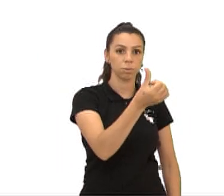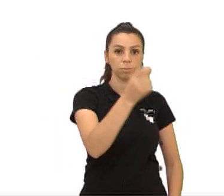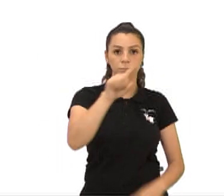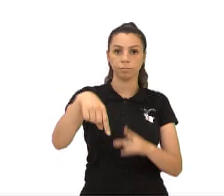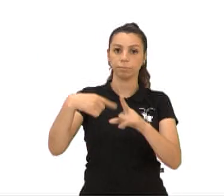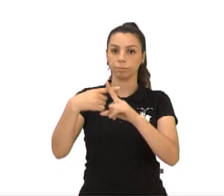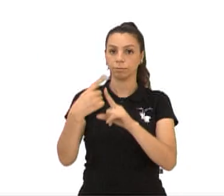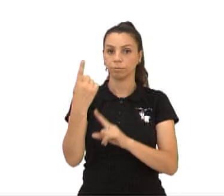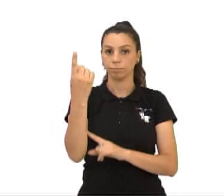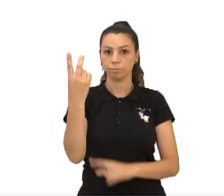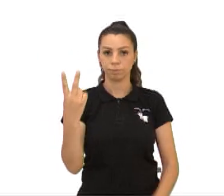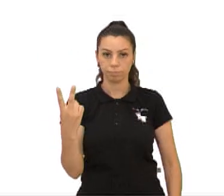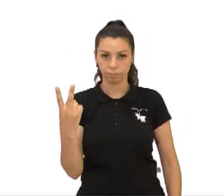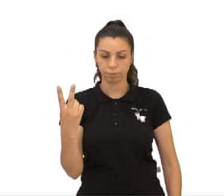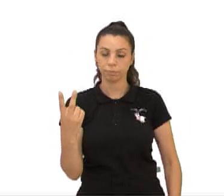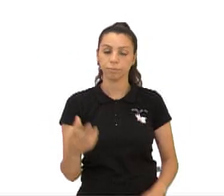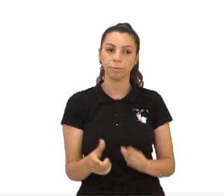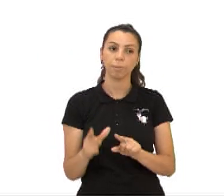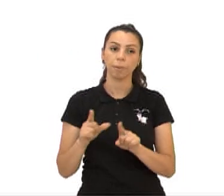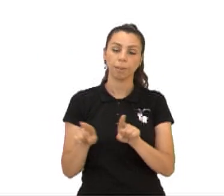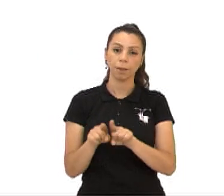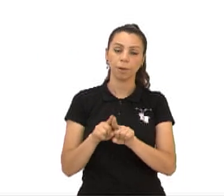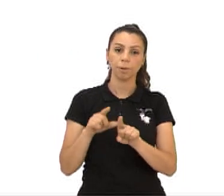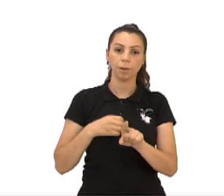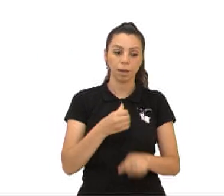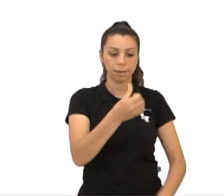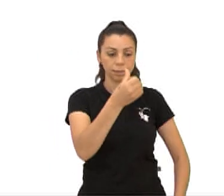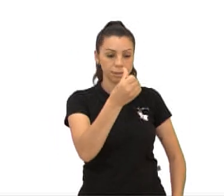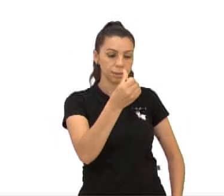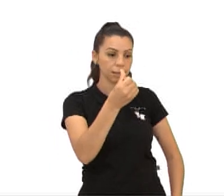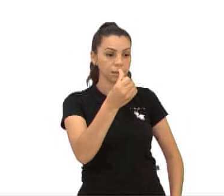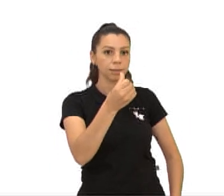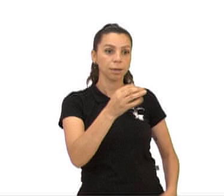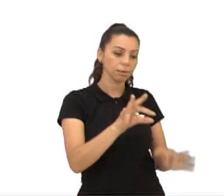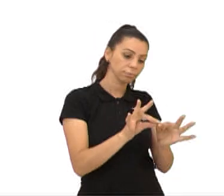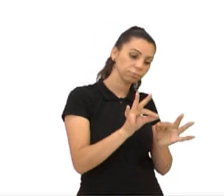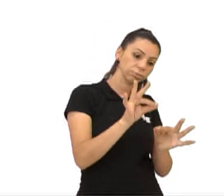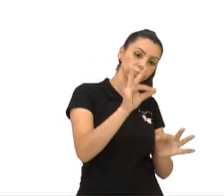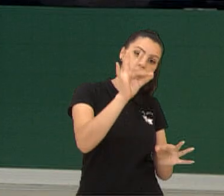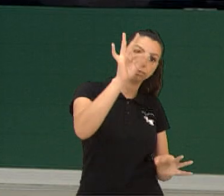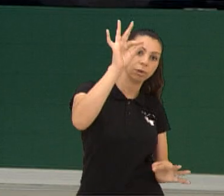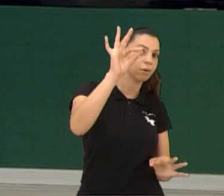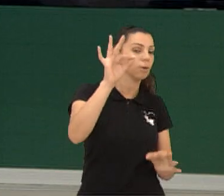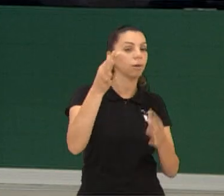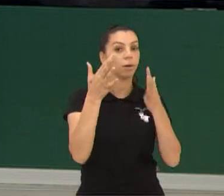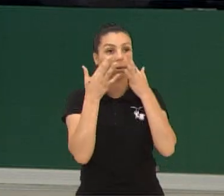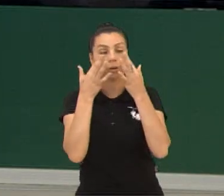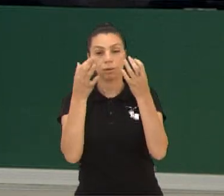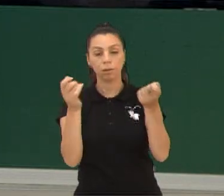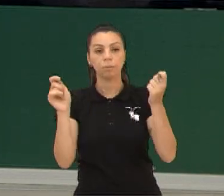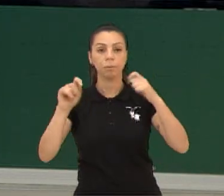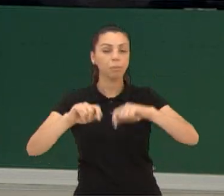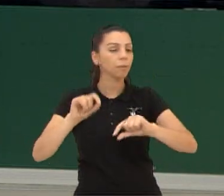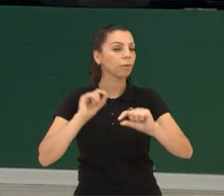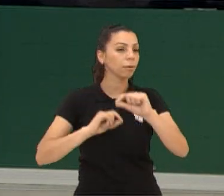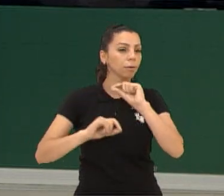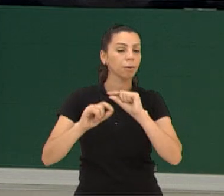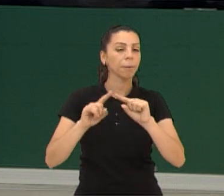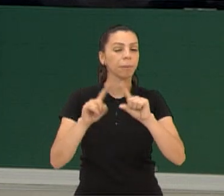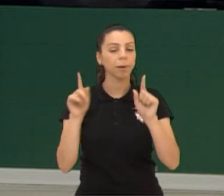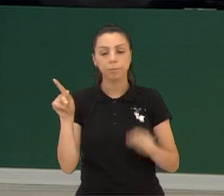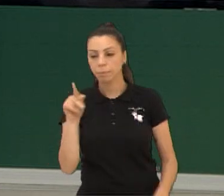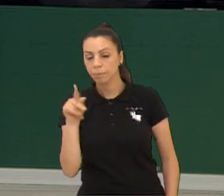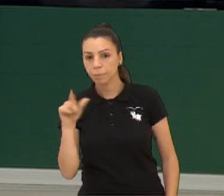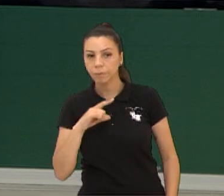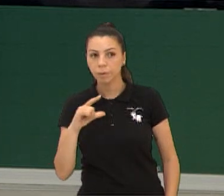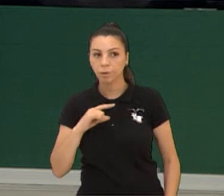do triângulo, né? Que representa aqui a fachada da casa. E presta atenção, porque alguém pode falar assim, mas professor,